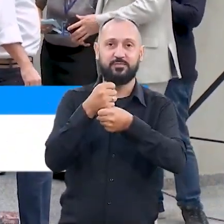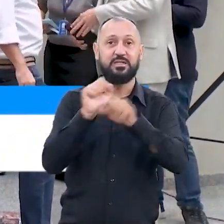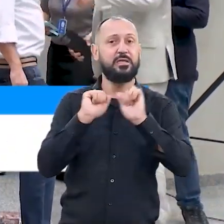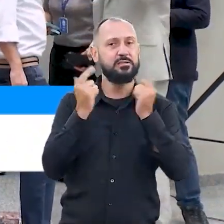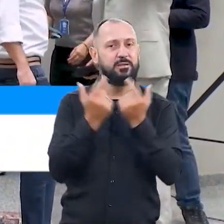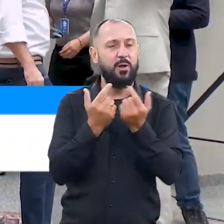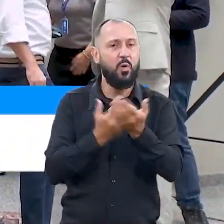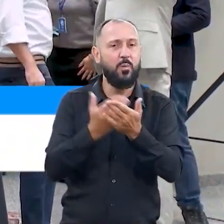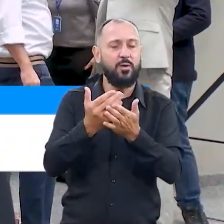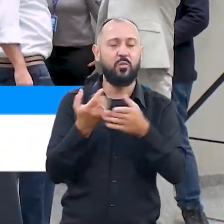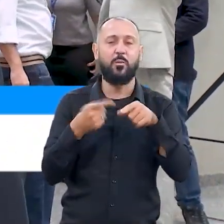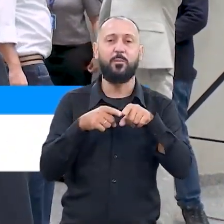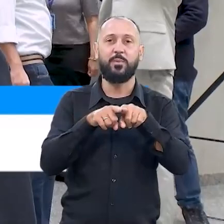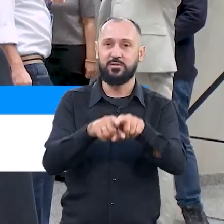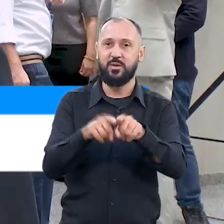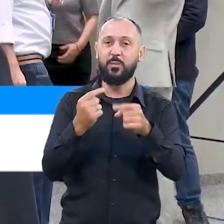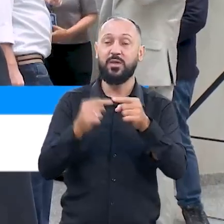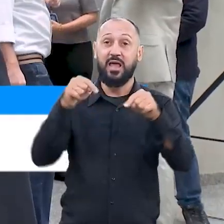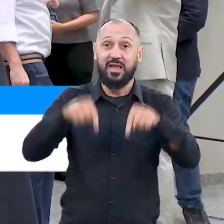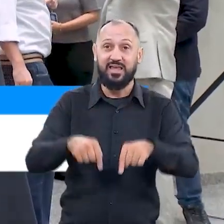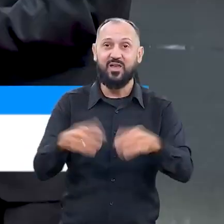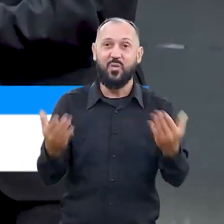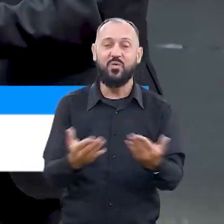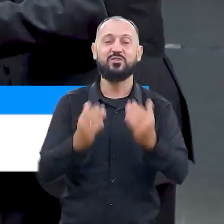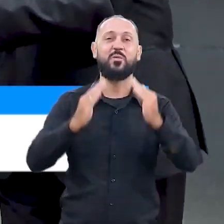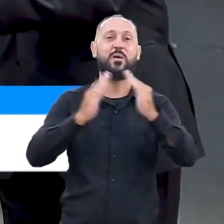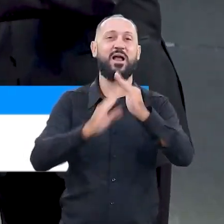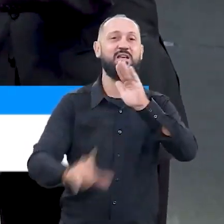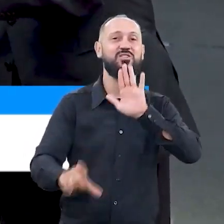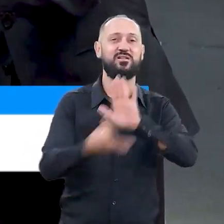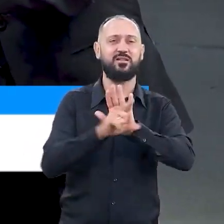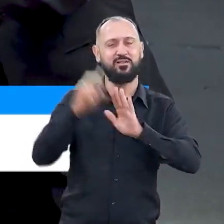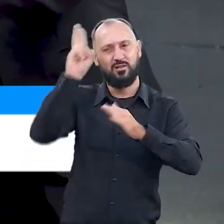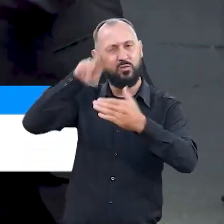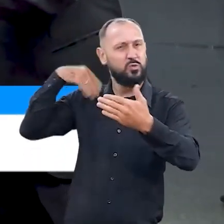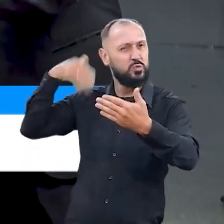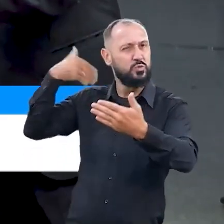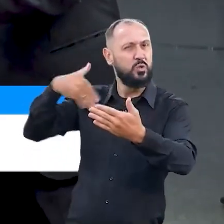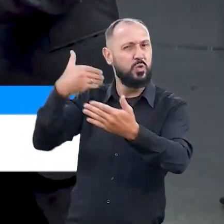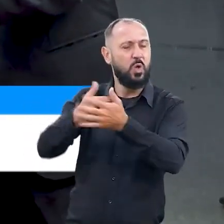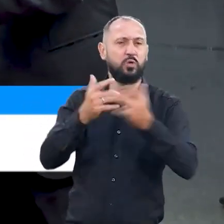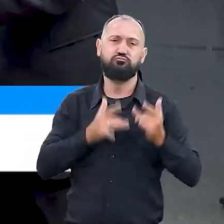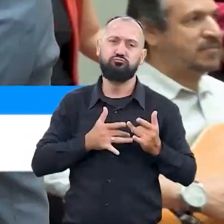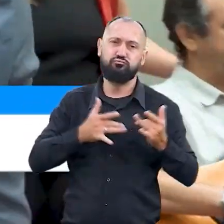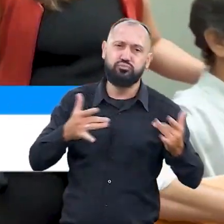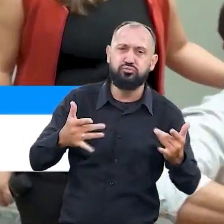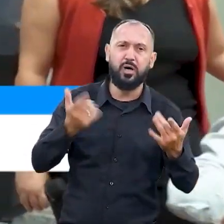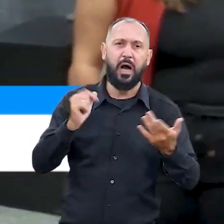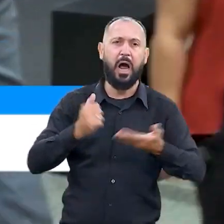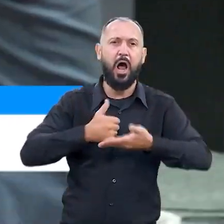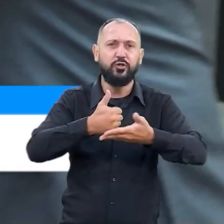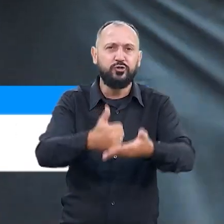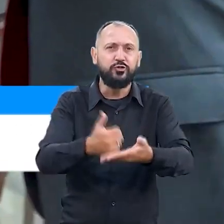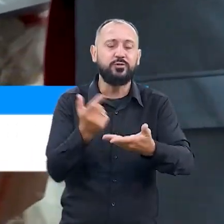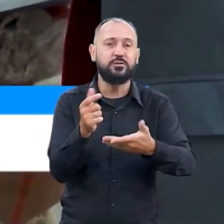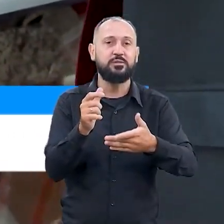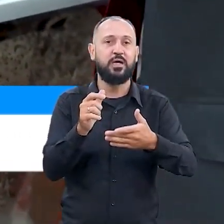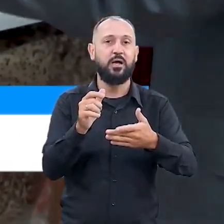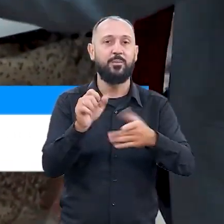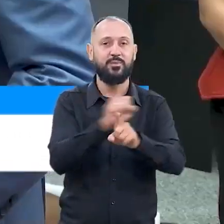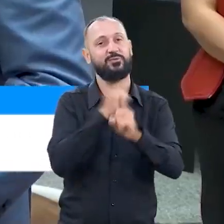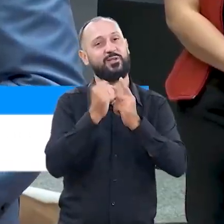e principalmente a Assembleia Legislativa como a nossa parceira. Aqui na Casa de Inês já existe um histórico já de solidariedade,